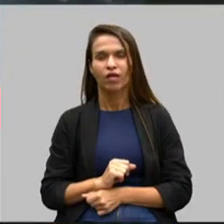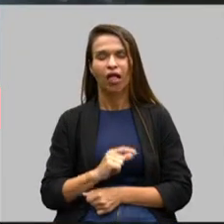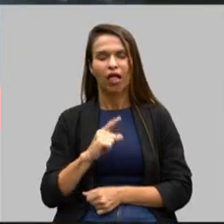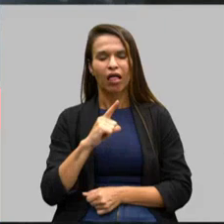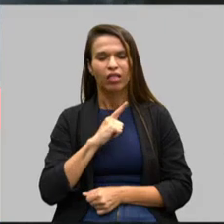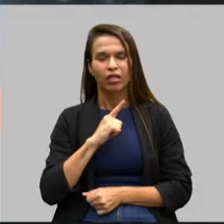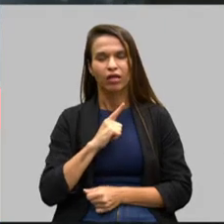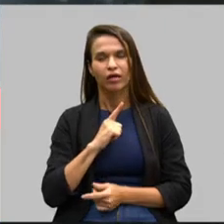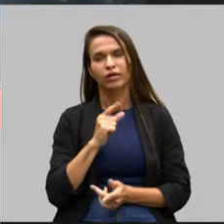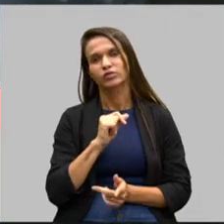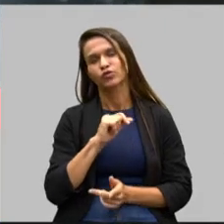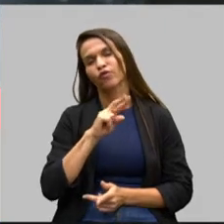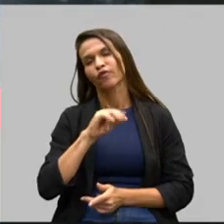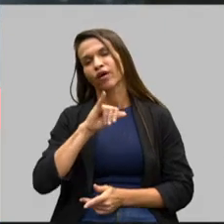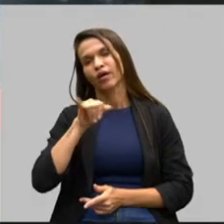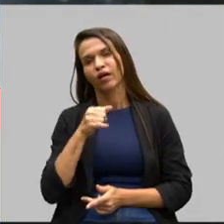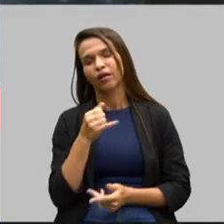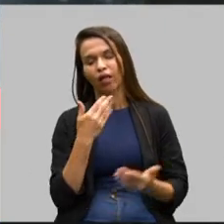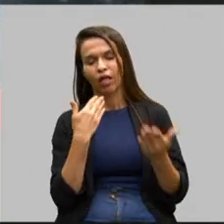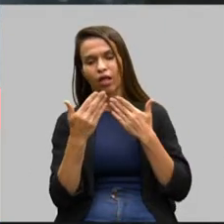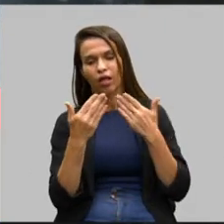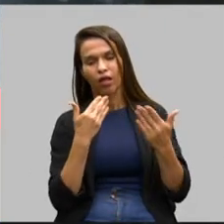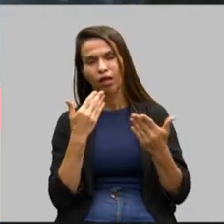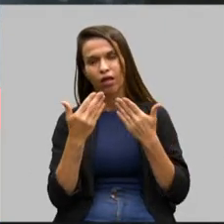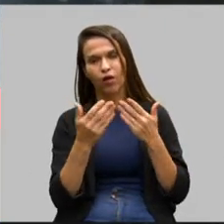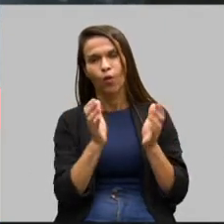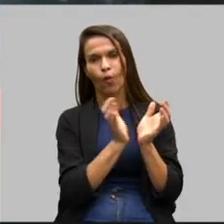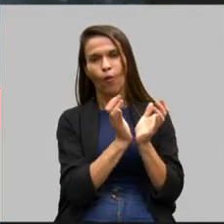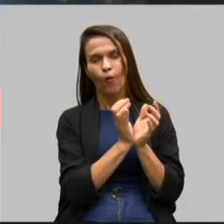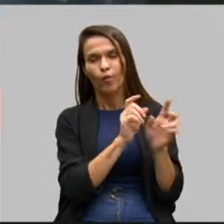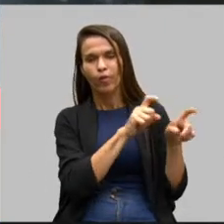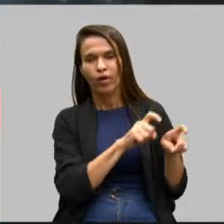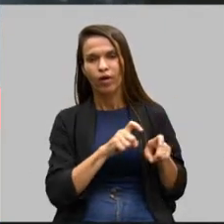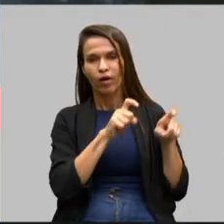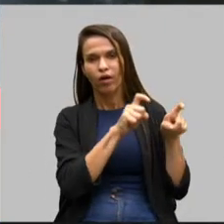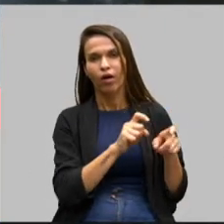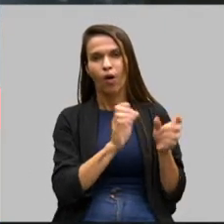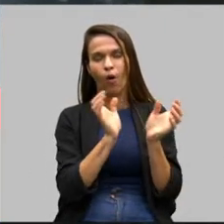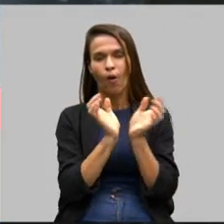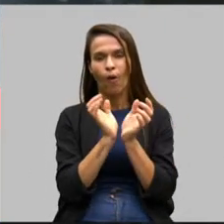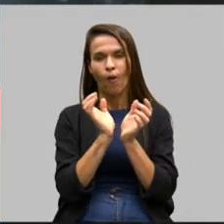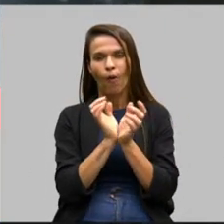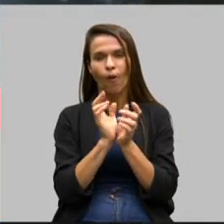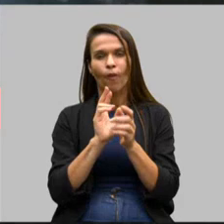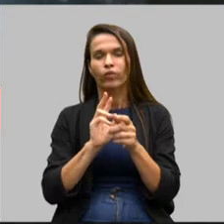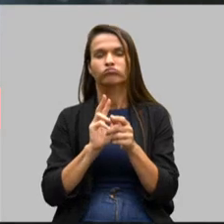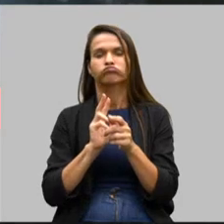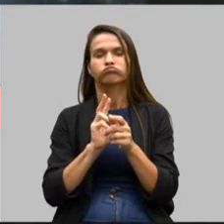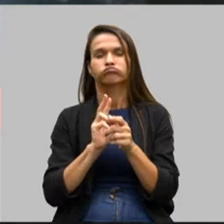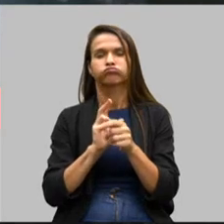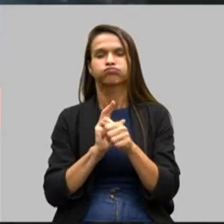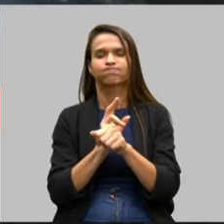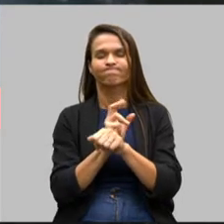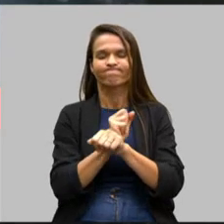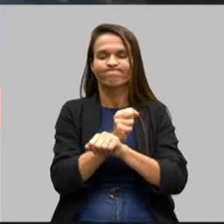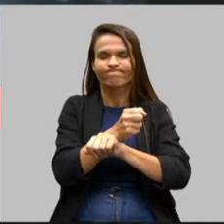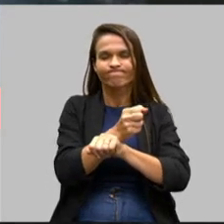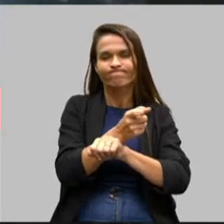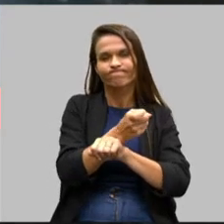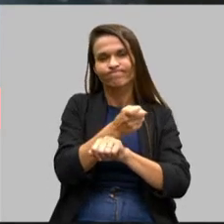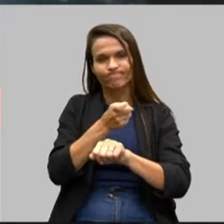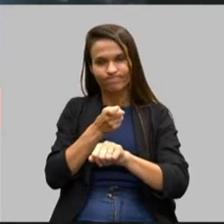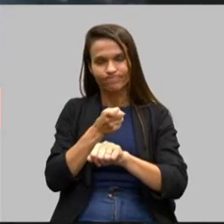dialogar com os agricultores, com as agricultoras, com as comunidades quilombolas, indígenas, sem